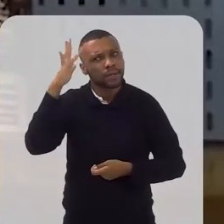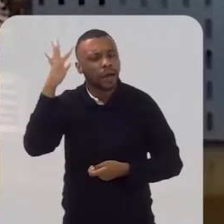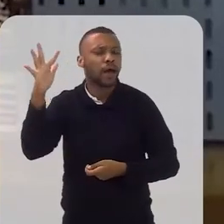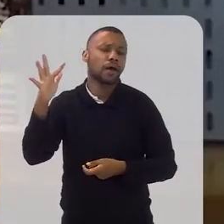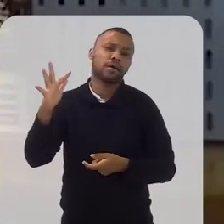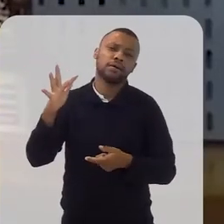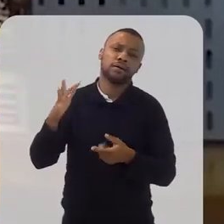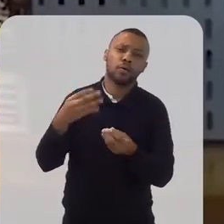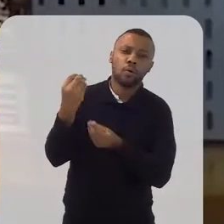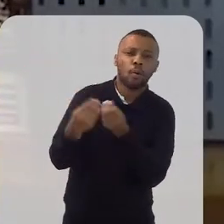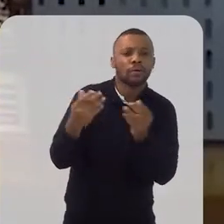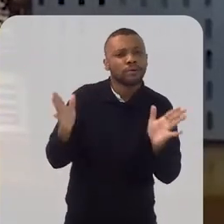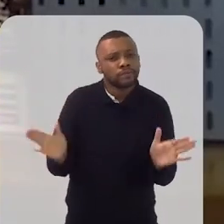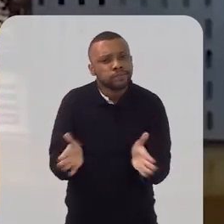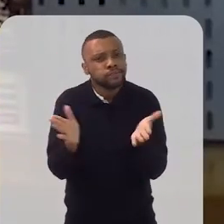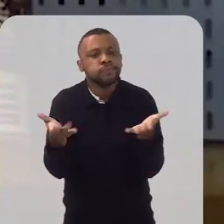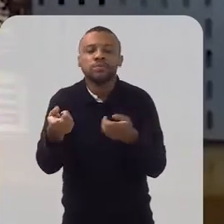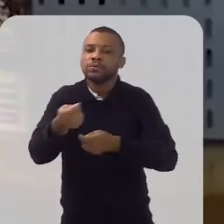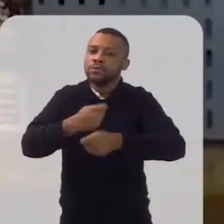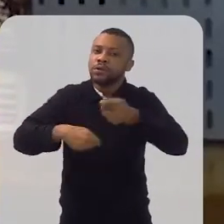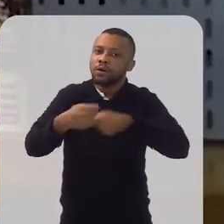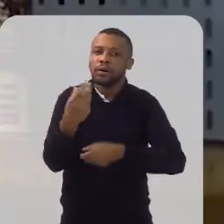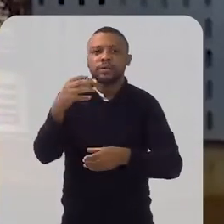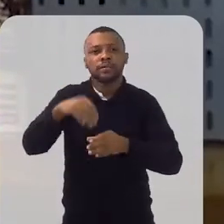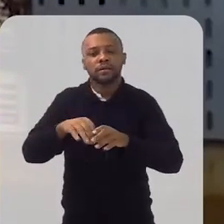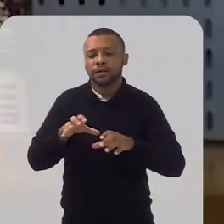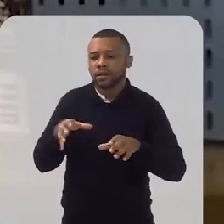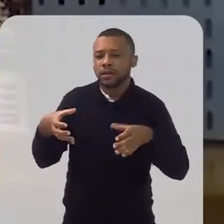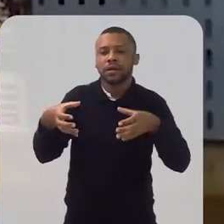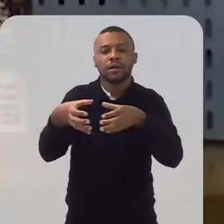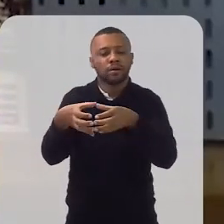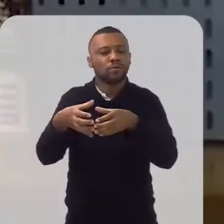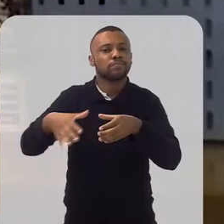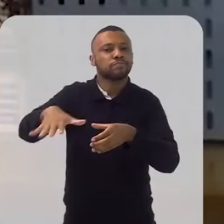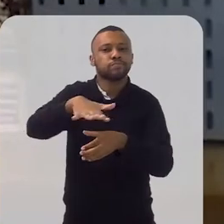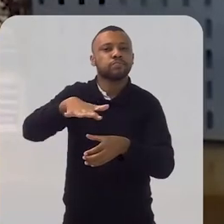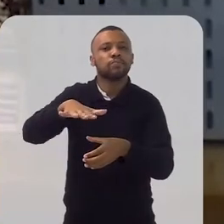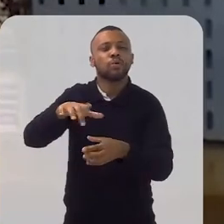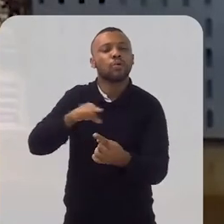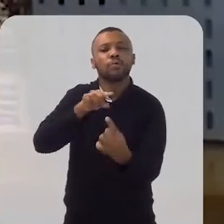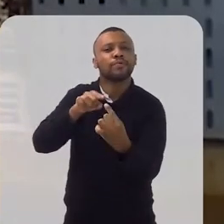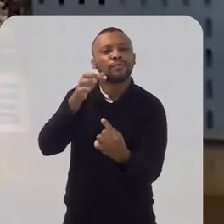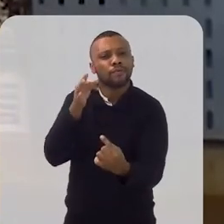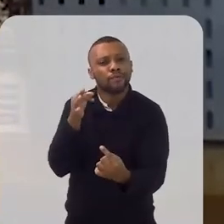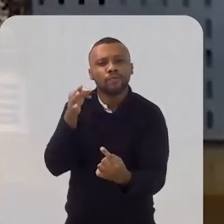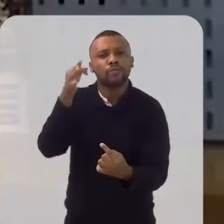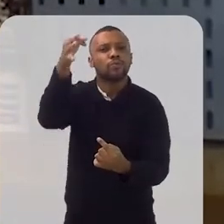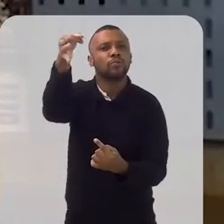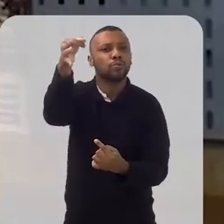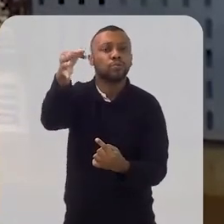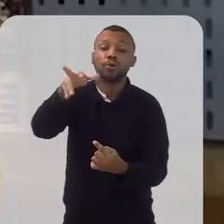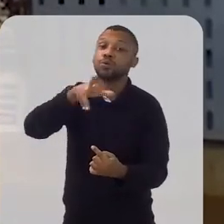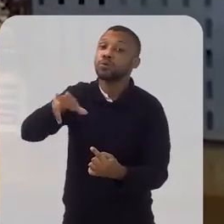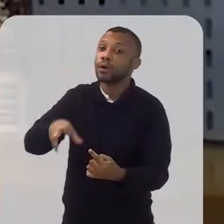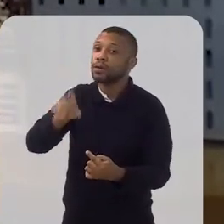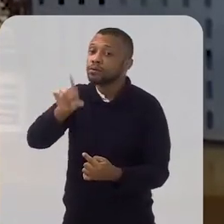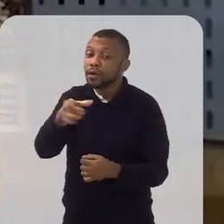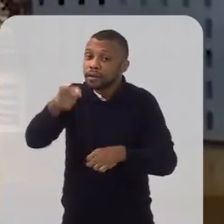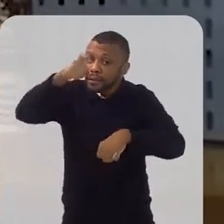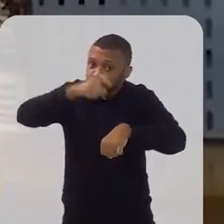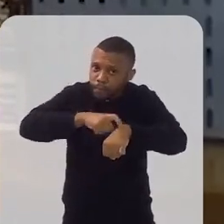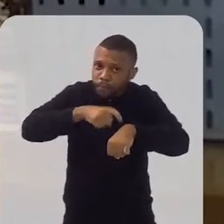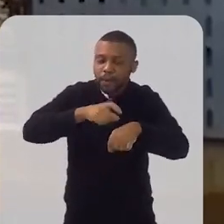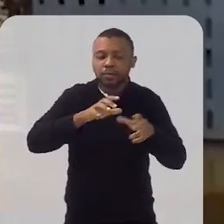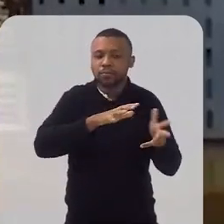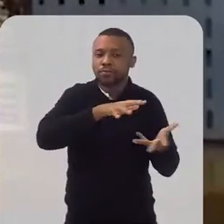novas, fortalecimento de negócios nessas comunidades, de uma forma agora visando um futuro, não só nesse momento de